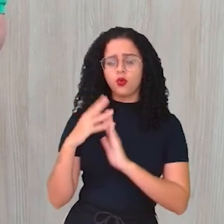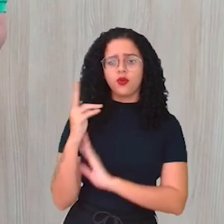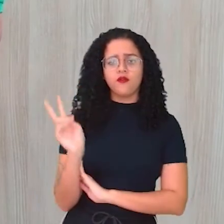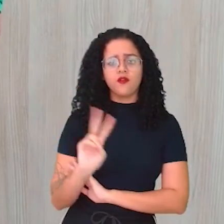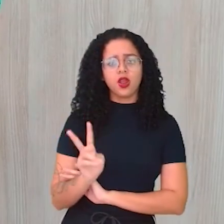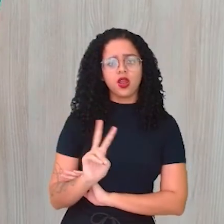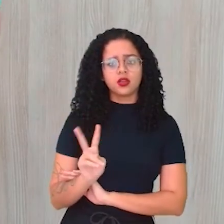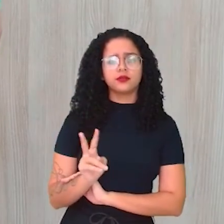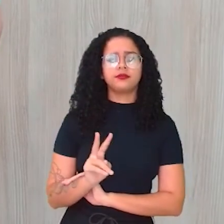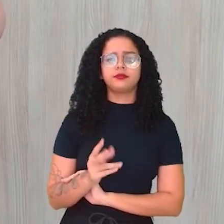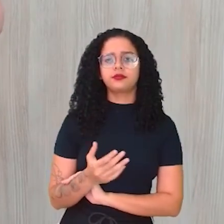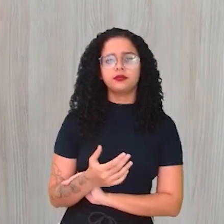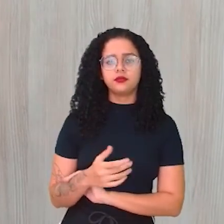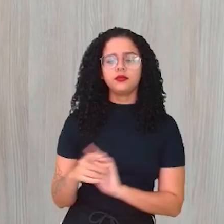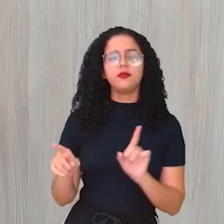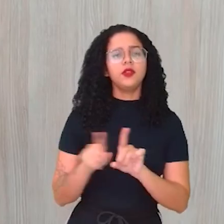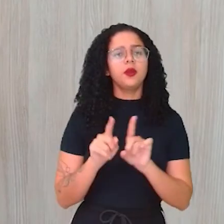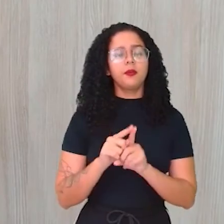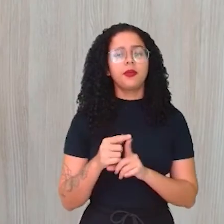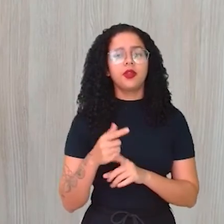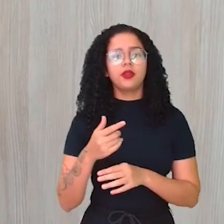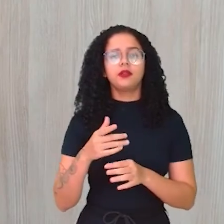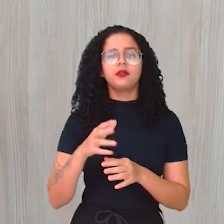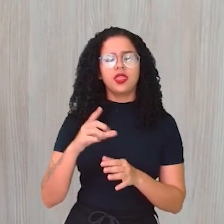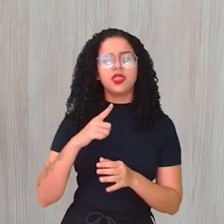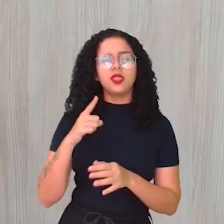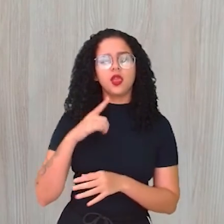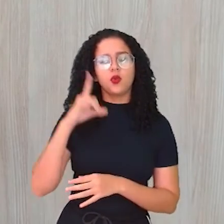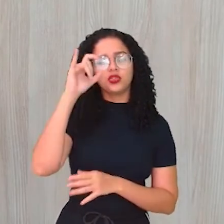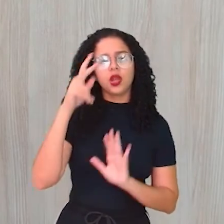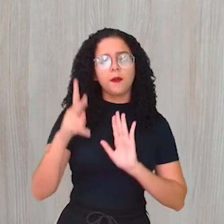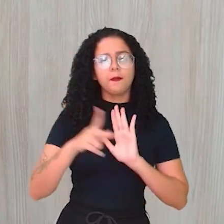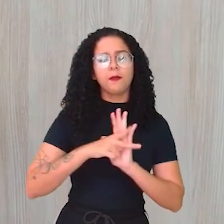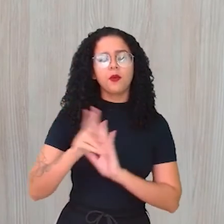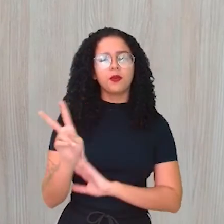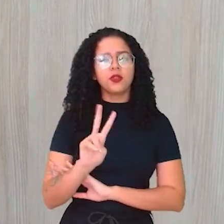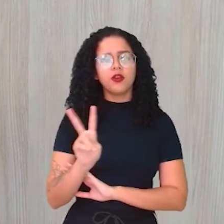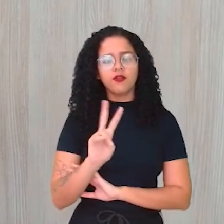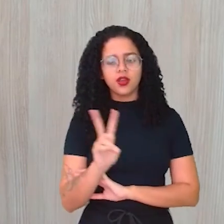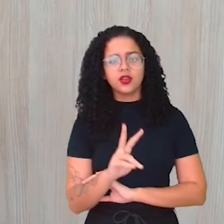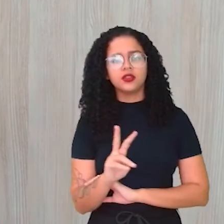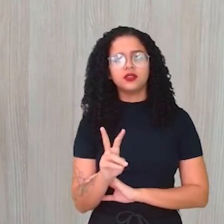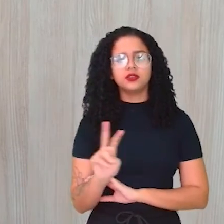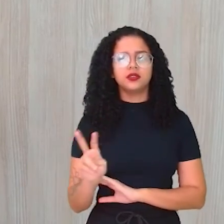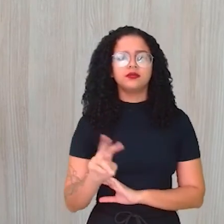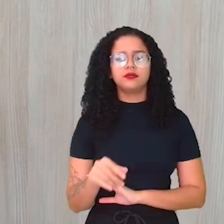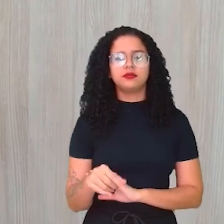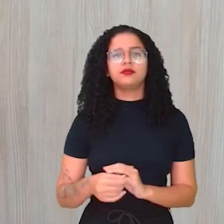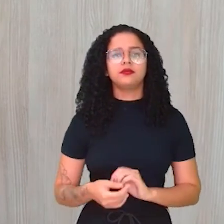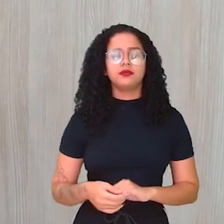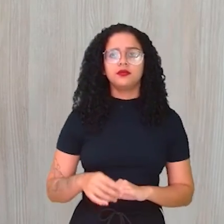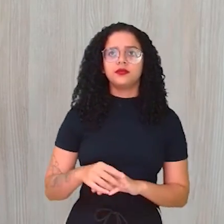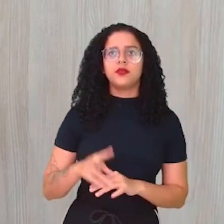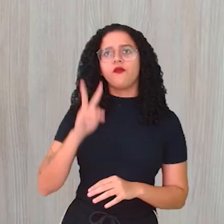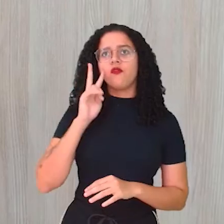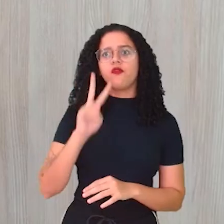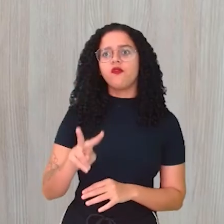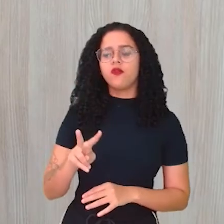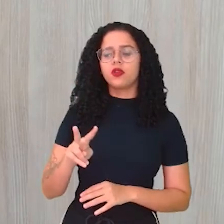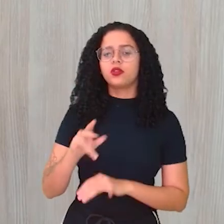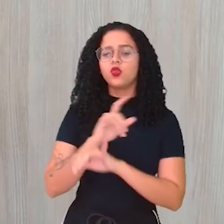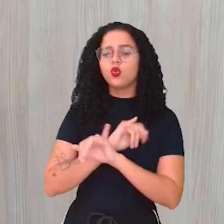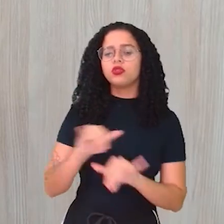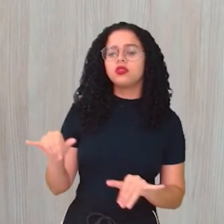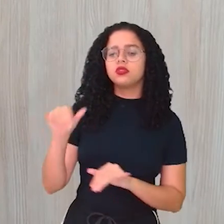o Cantinho da Várzea também é uma página lá no Instagram onde a gente fica sabendo tudo. Tá engarrafado o que é. Olha lá no Cantinho da Várzea, eita, foi um acidente na Caxangá.